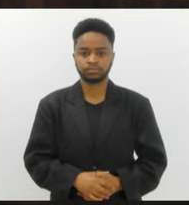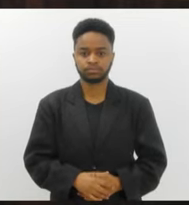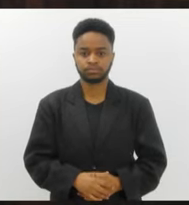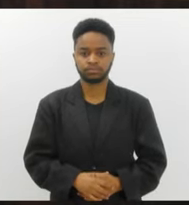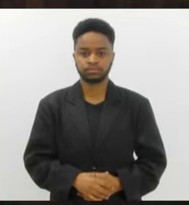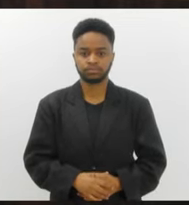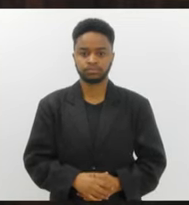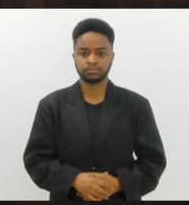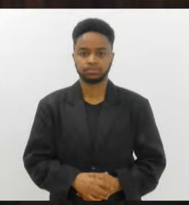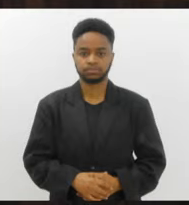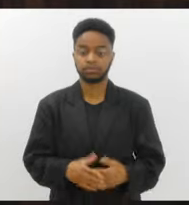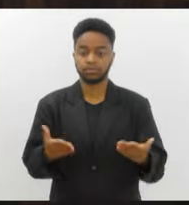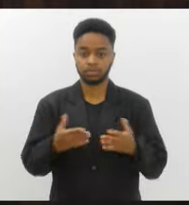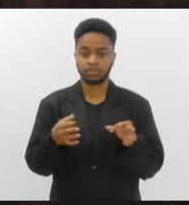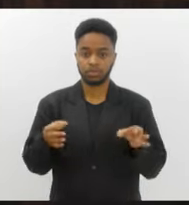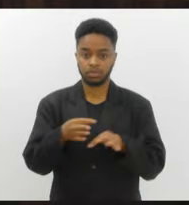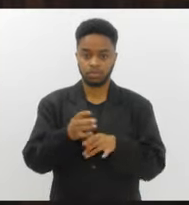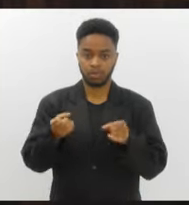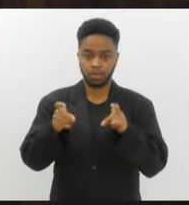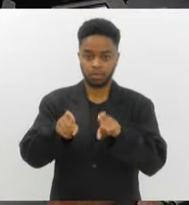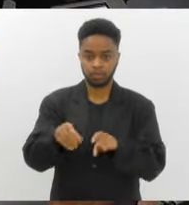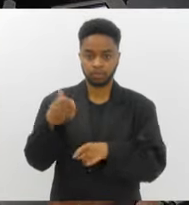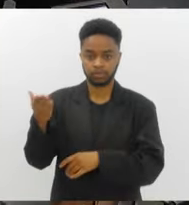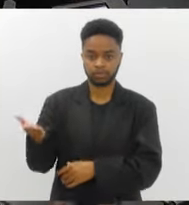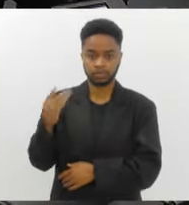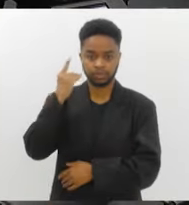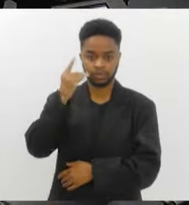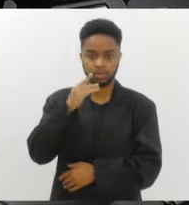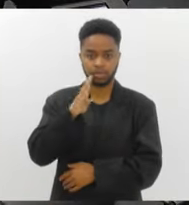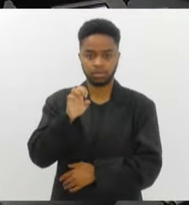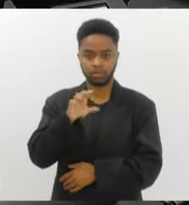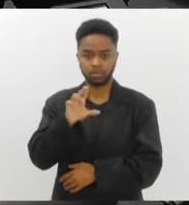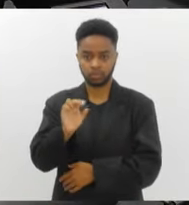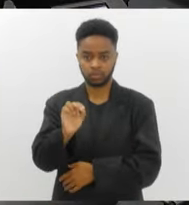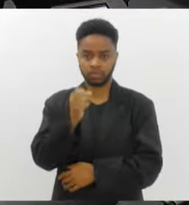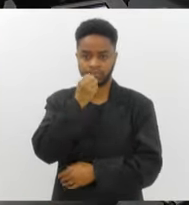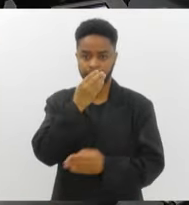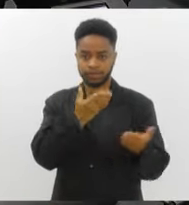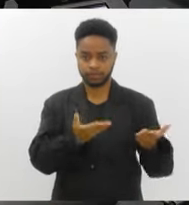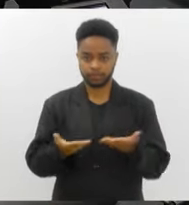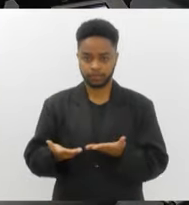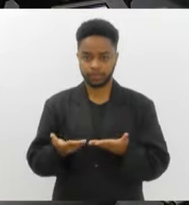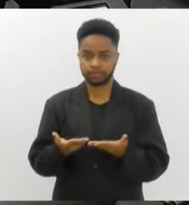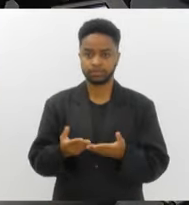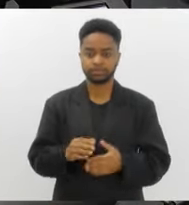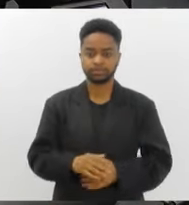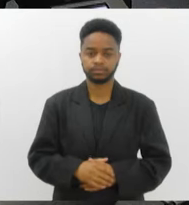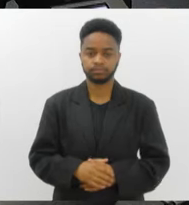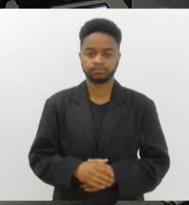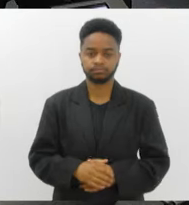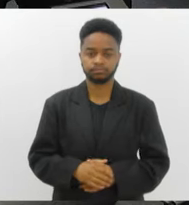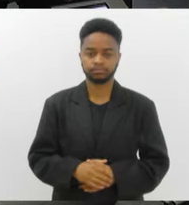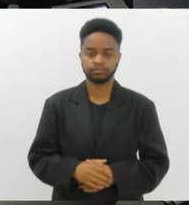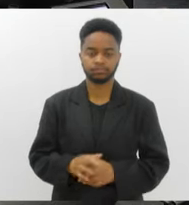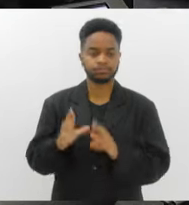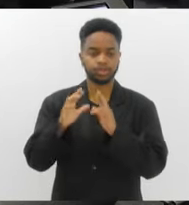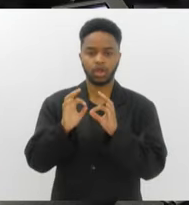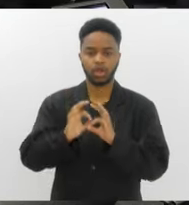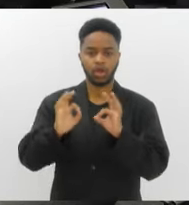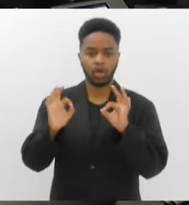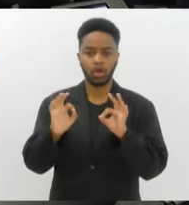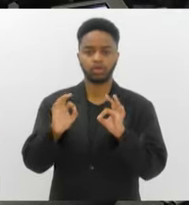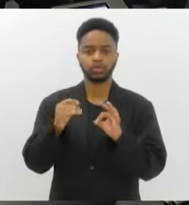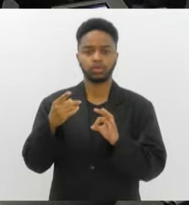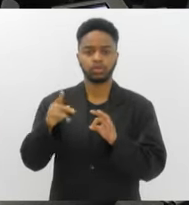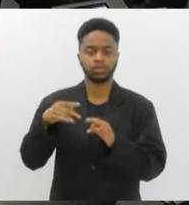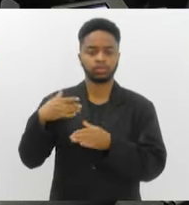Está devidamente empossado o nobre deputado Bruno Boareto. Seja bem-vindo, sucesso e some conosco.